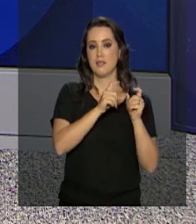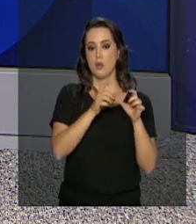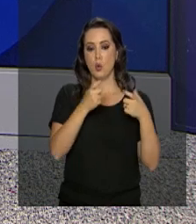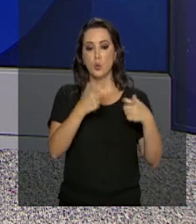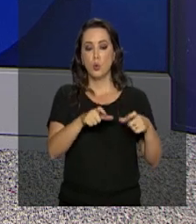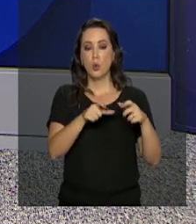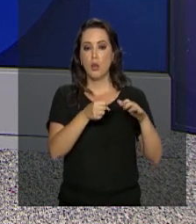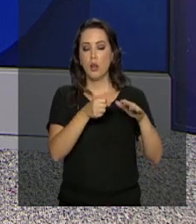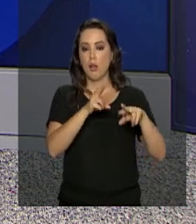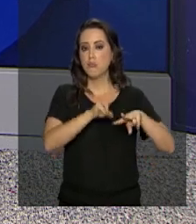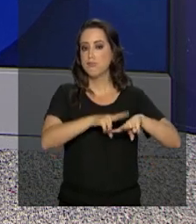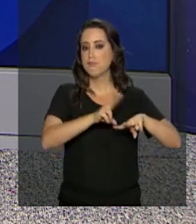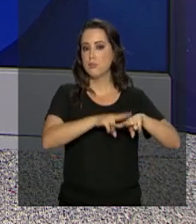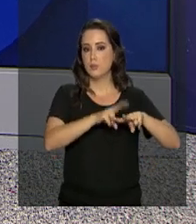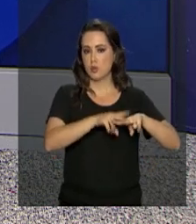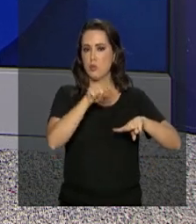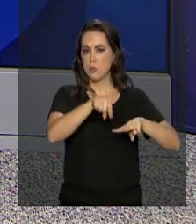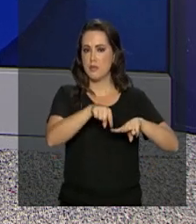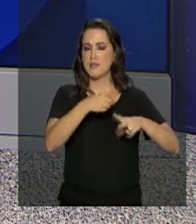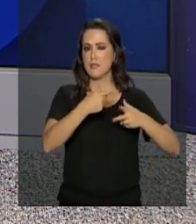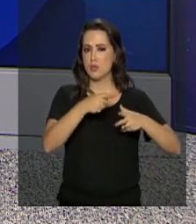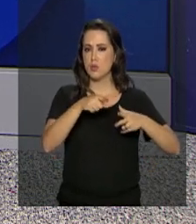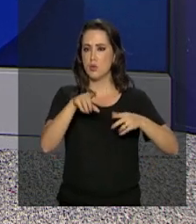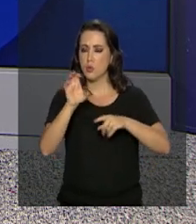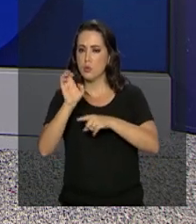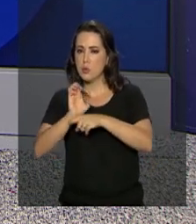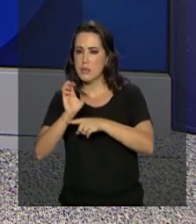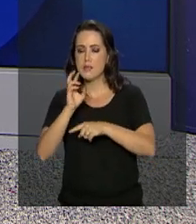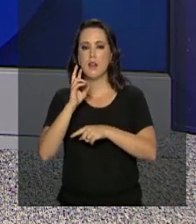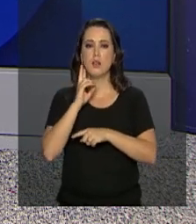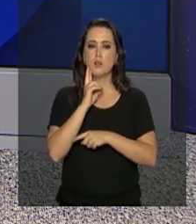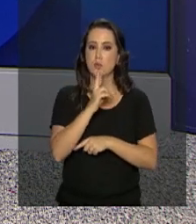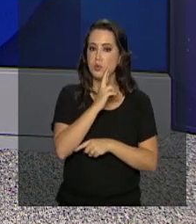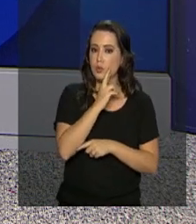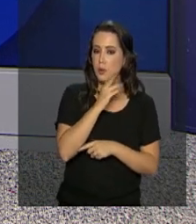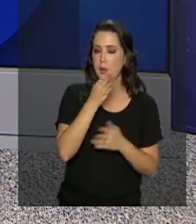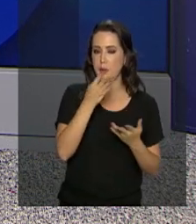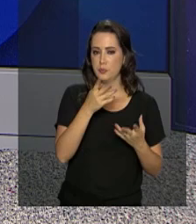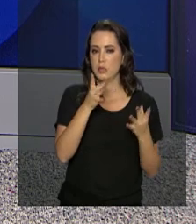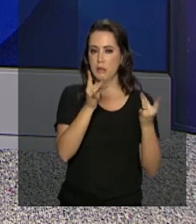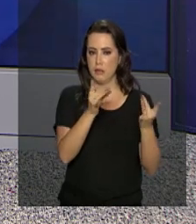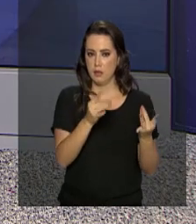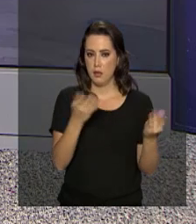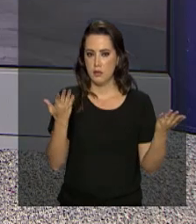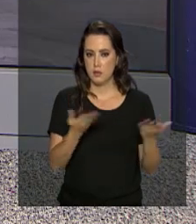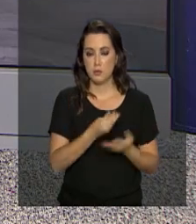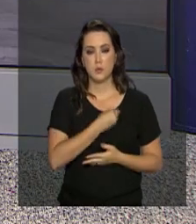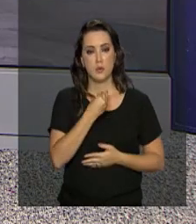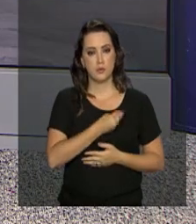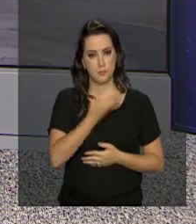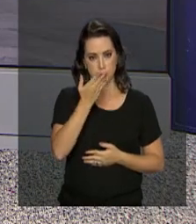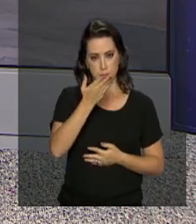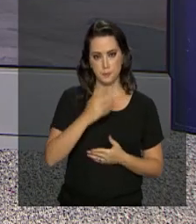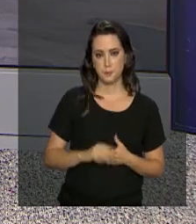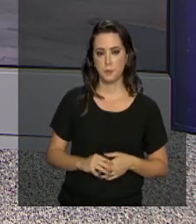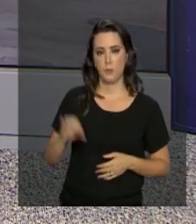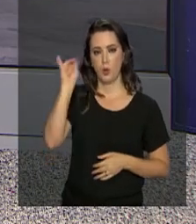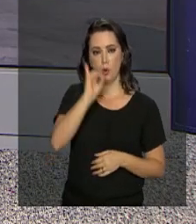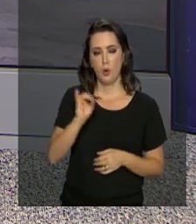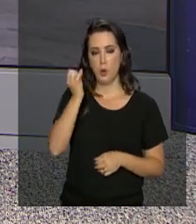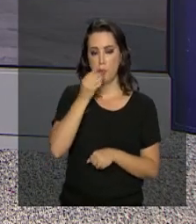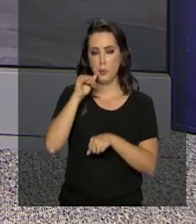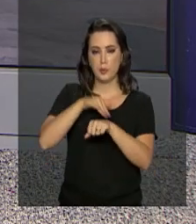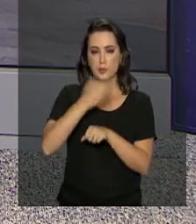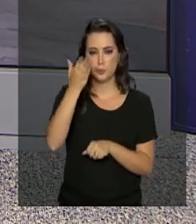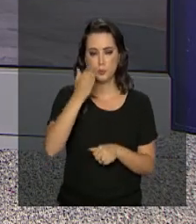do estado o repórter pablo mundial está no palácio do planalto e traz mais detalhes sobre isso ao vivo pra gente olá pablo boa